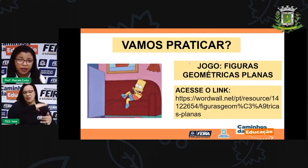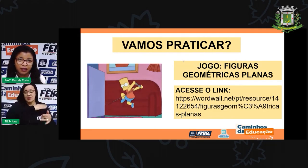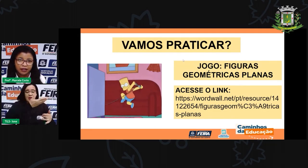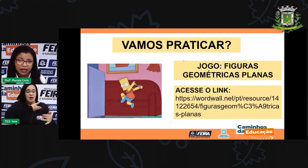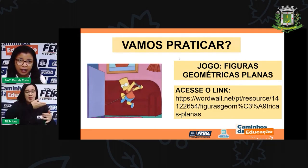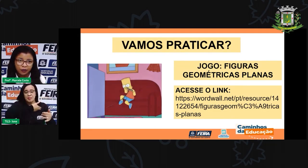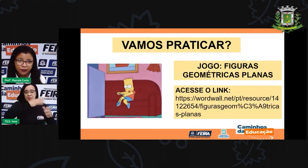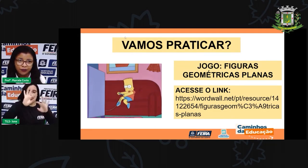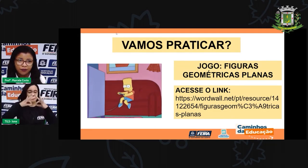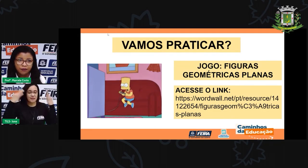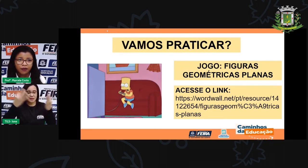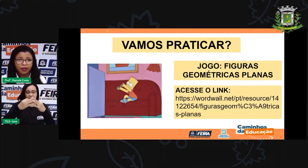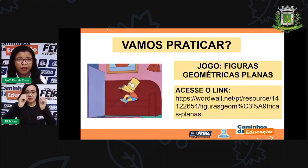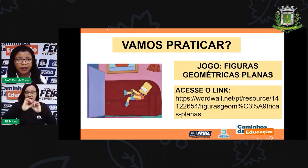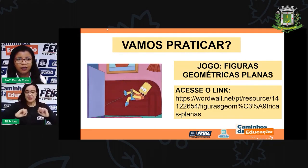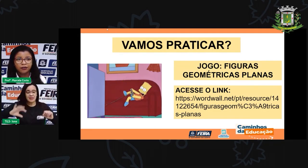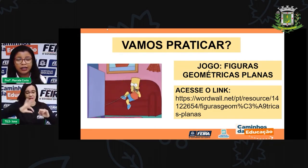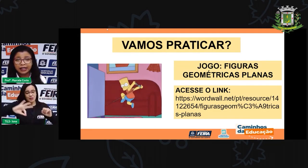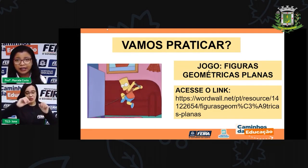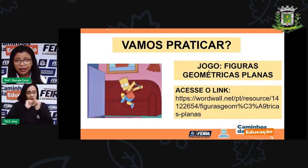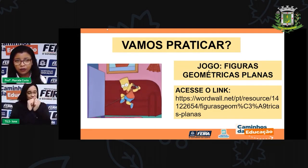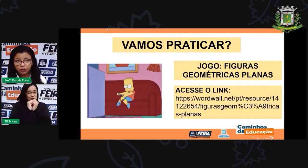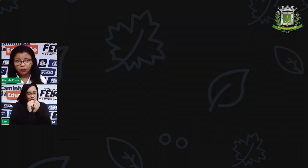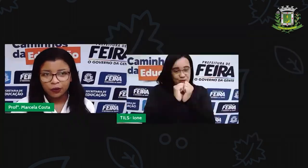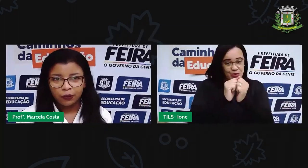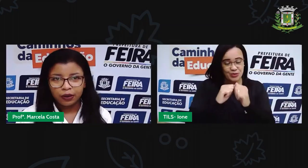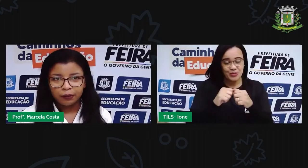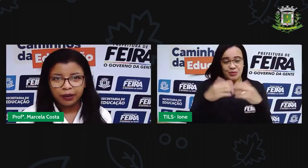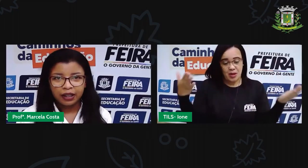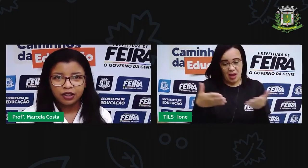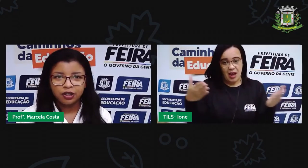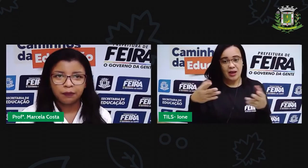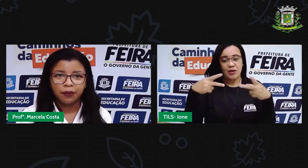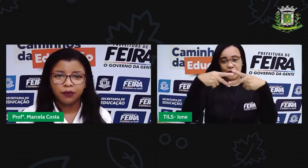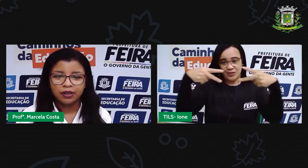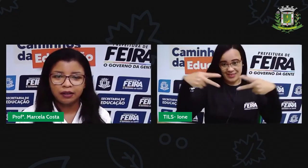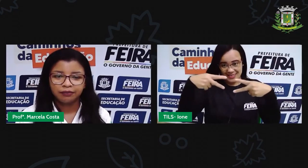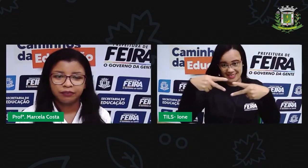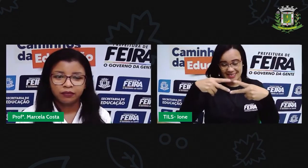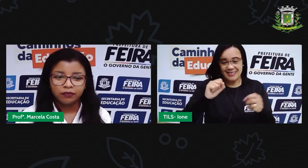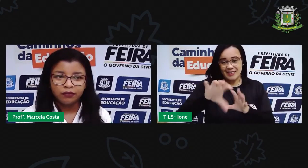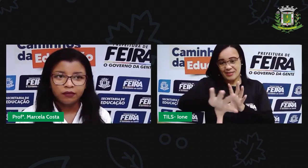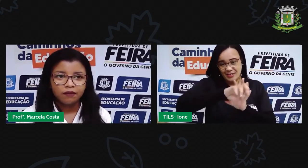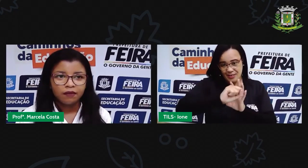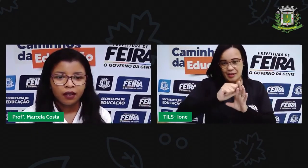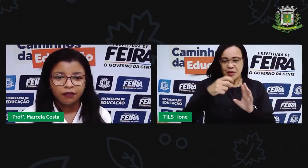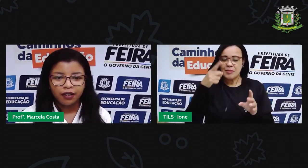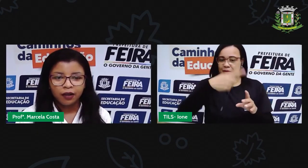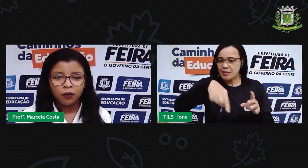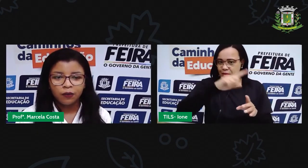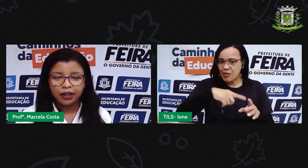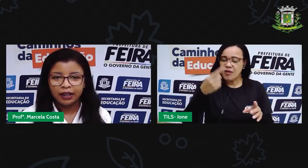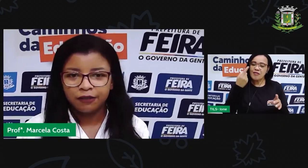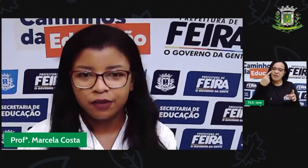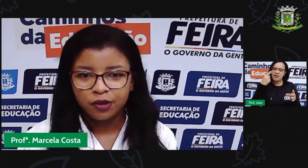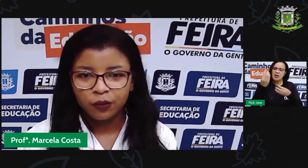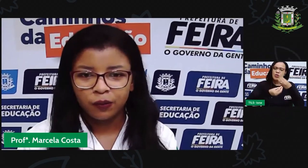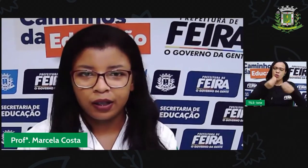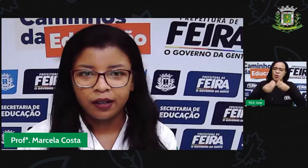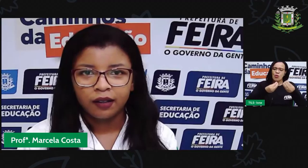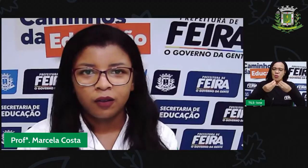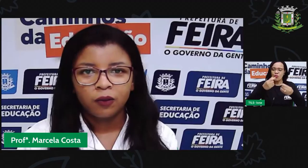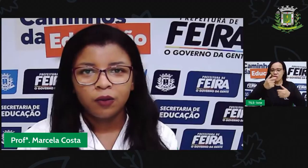copia, ele está aqui na apresentação e você pode acessar ele a qualquer momento, aprender, se divertindo aí,